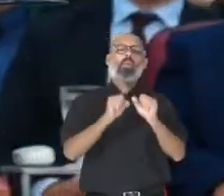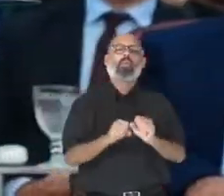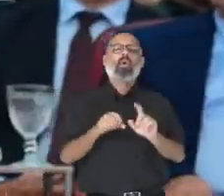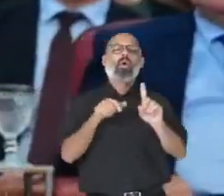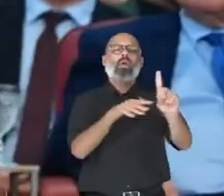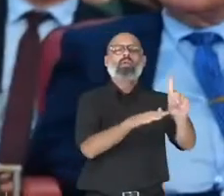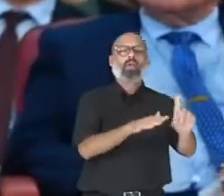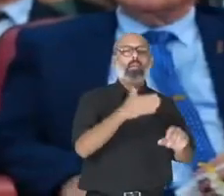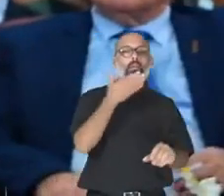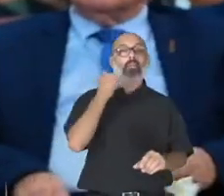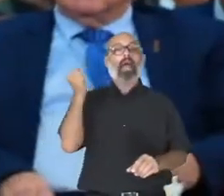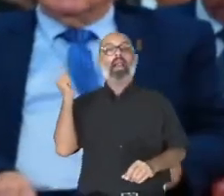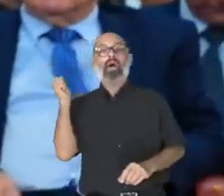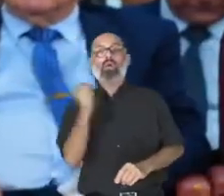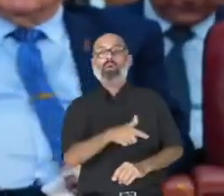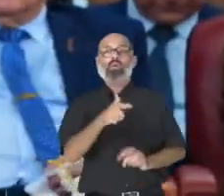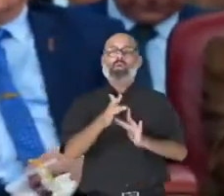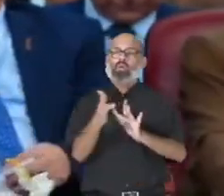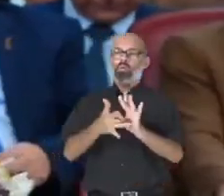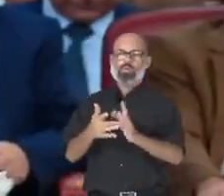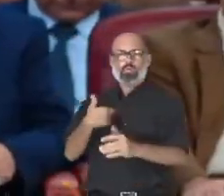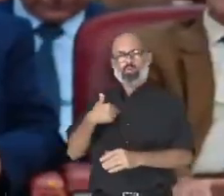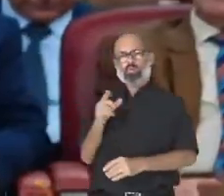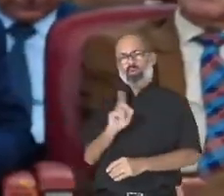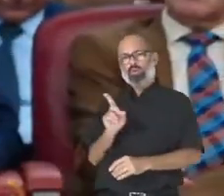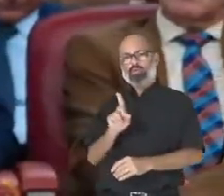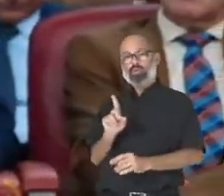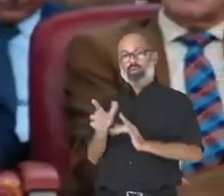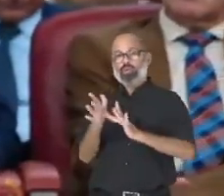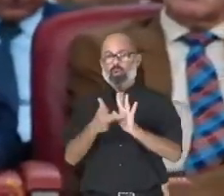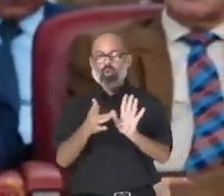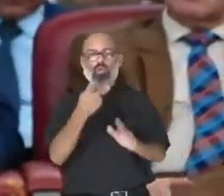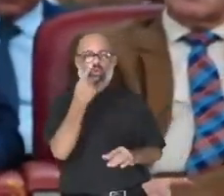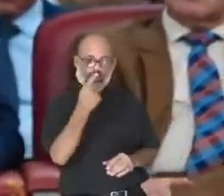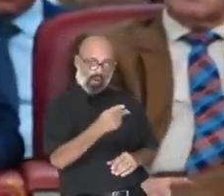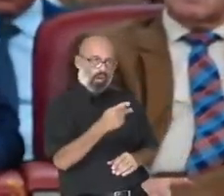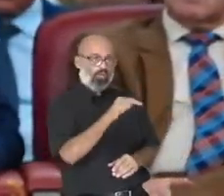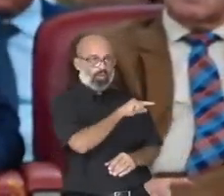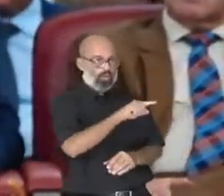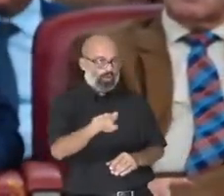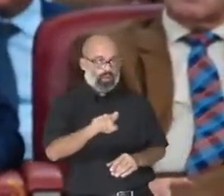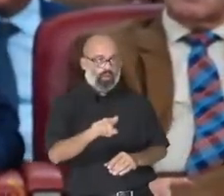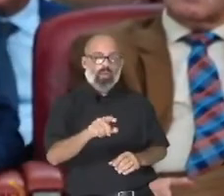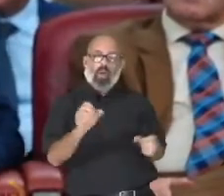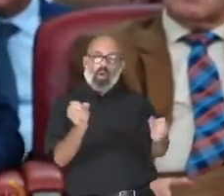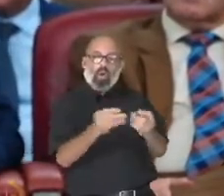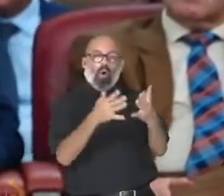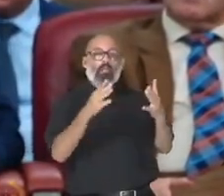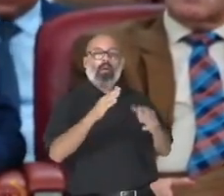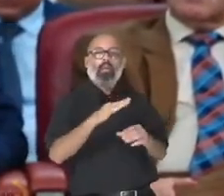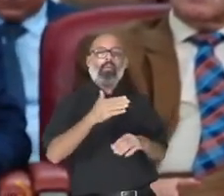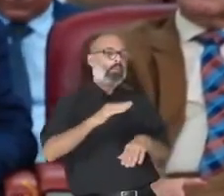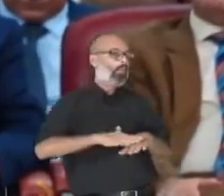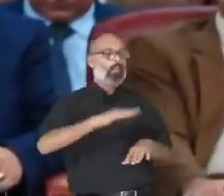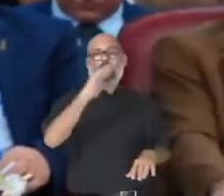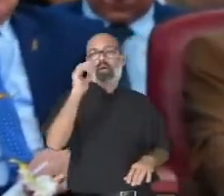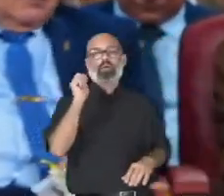ser melhor do que o mestre? Não fui eu que falei, foi Jesus quem disse: vocês farão as obras que eu faço.